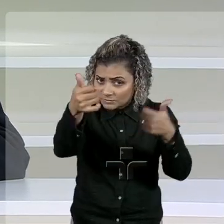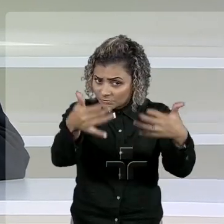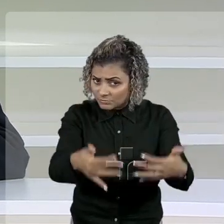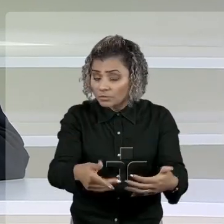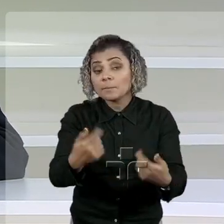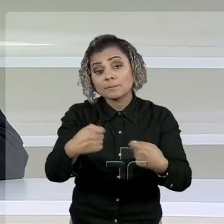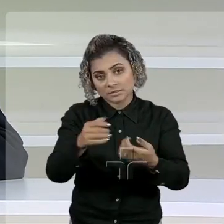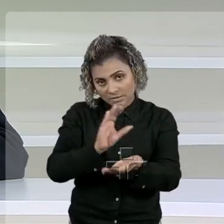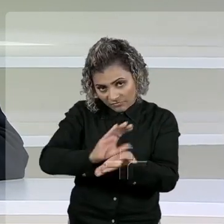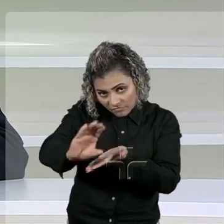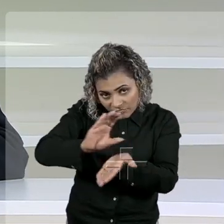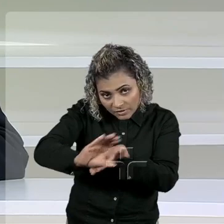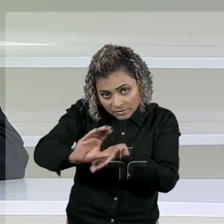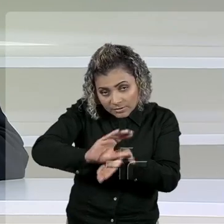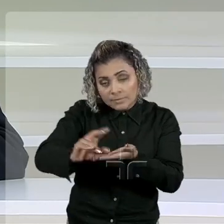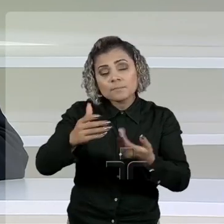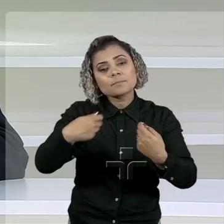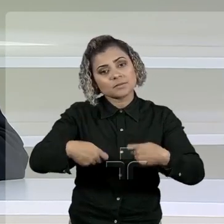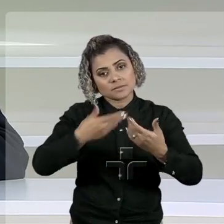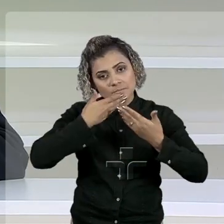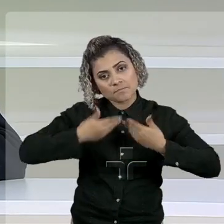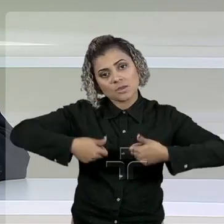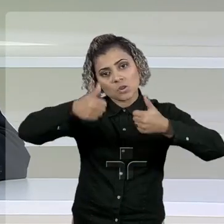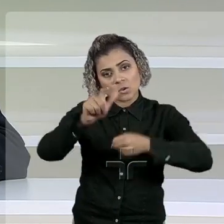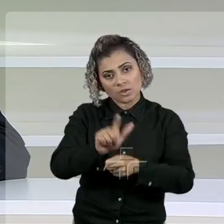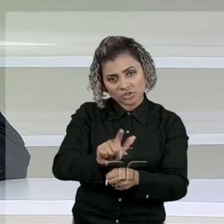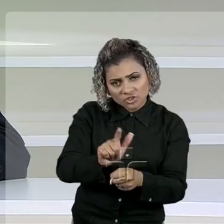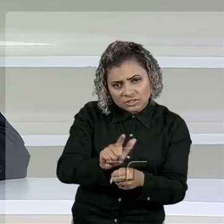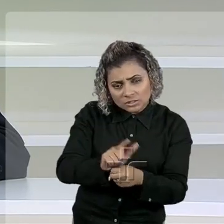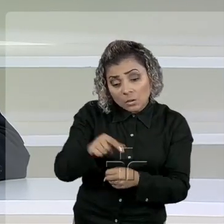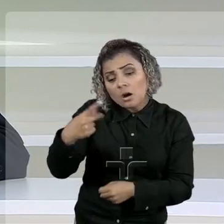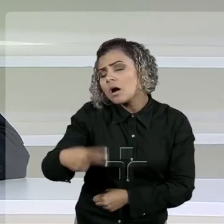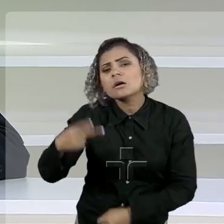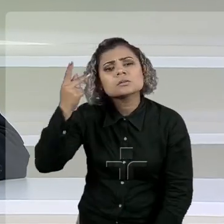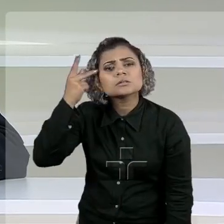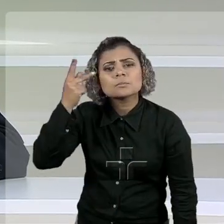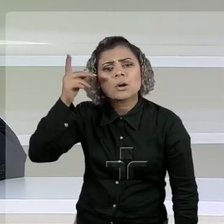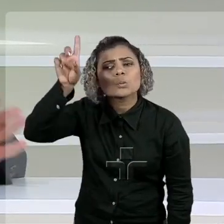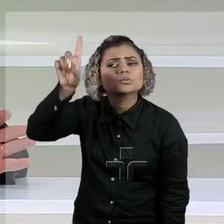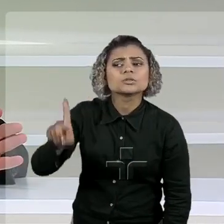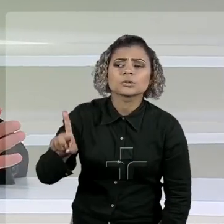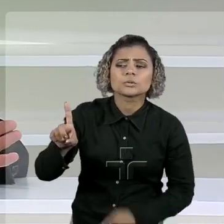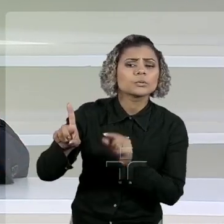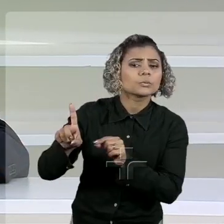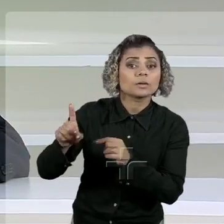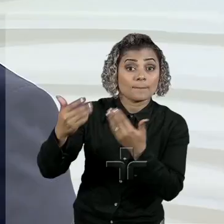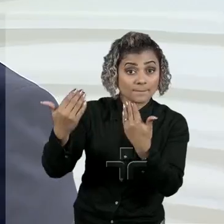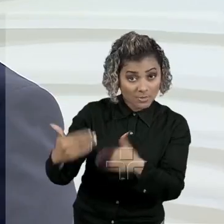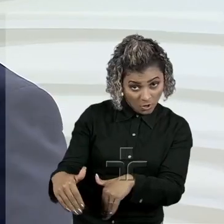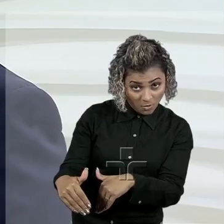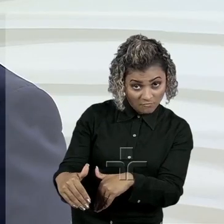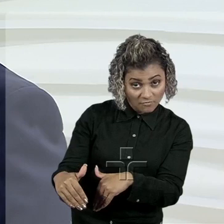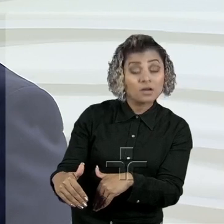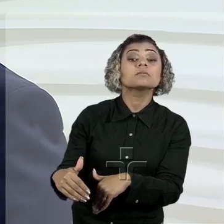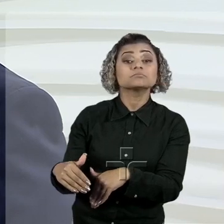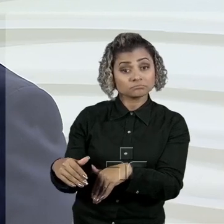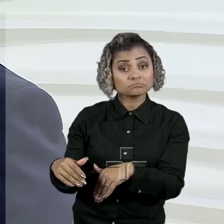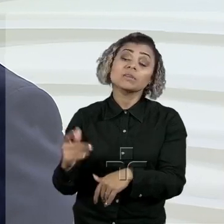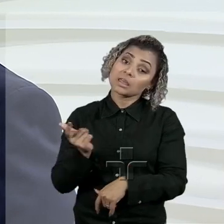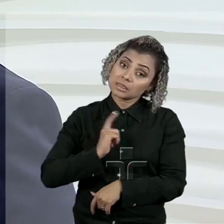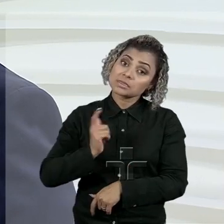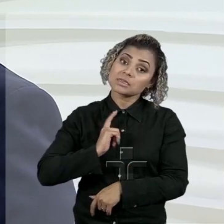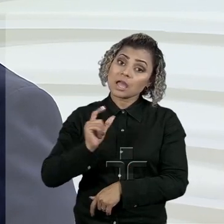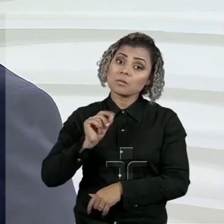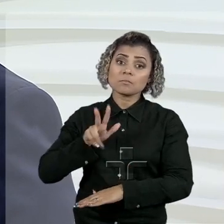de financiamento, precisa melhorar a gestão. Aqui em São Paulo, os diretores fazem um concurso e praticamente têm uma